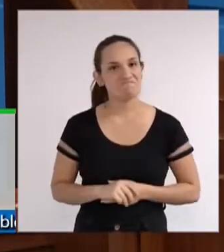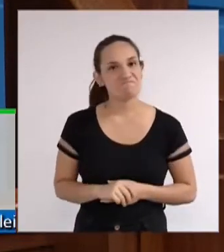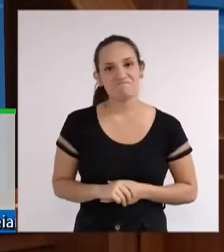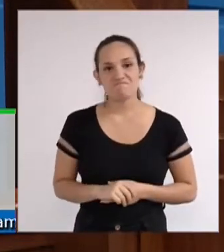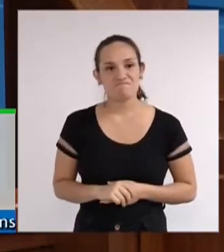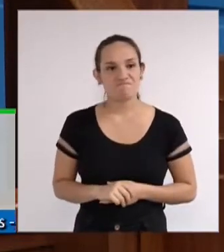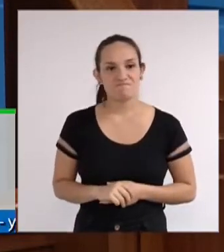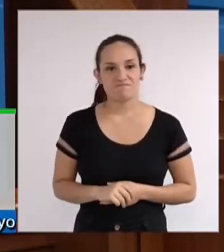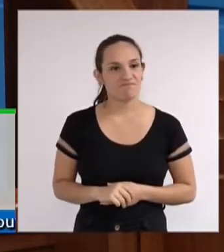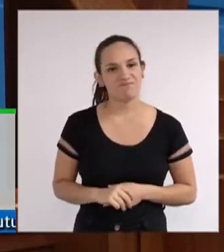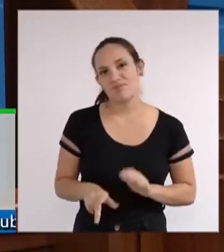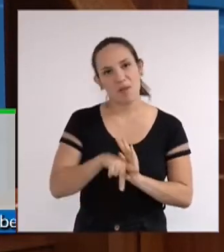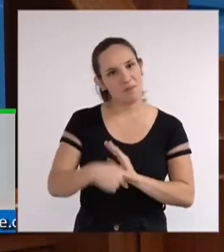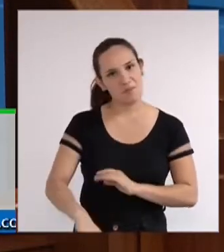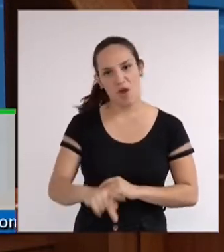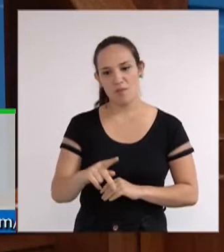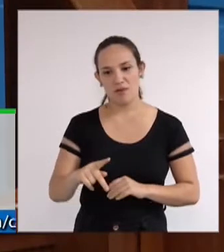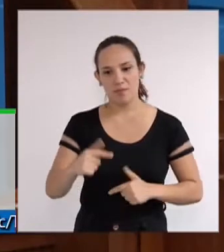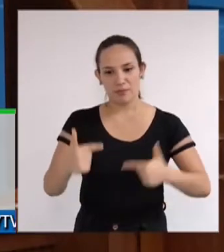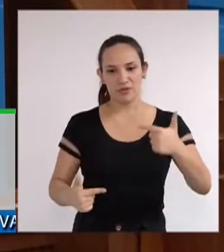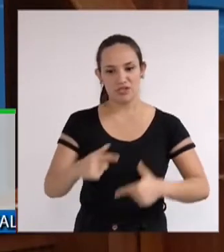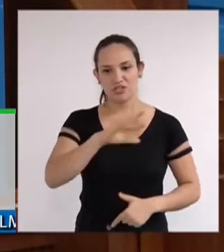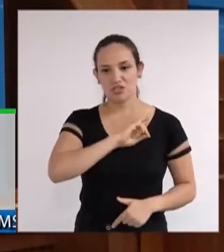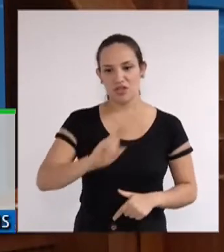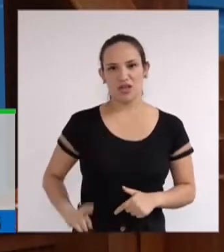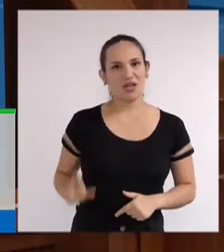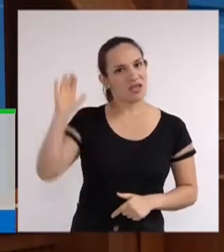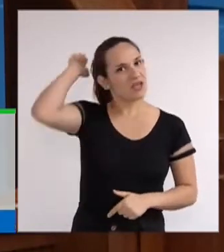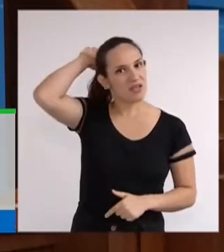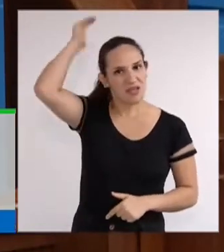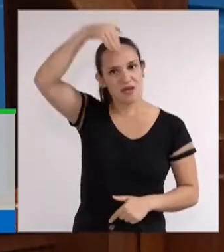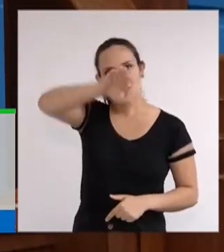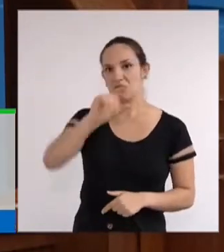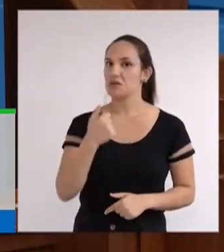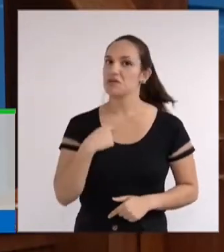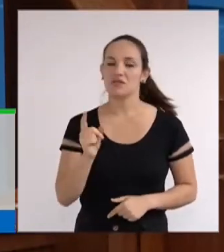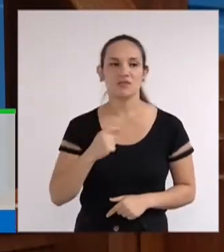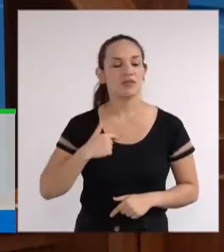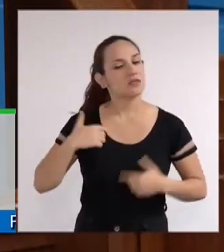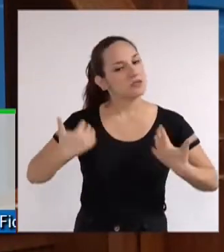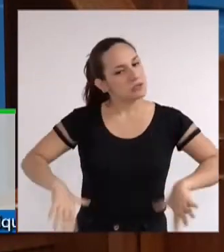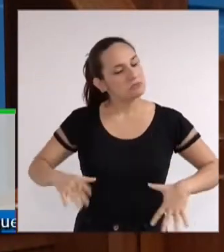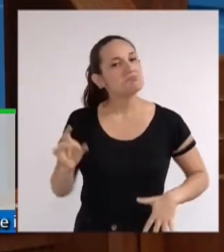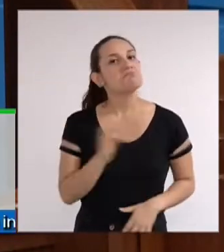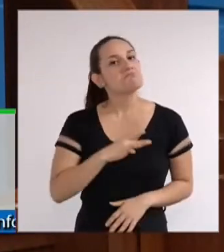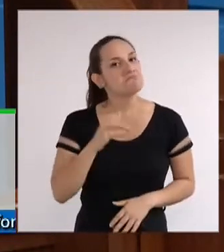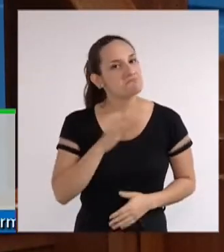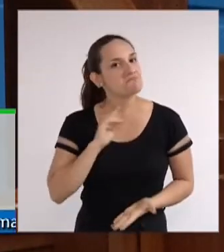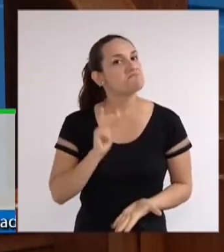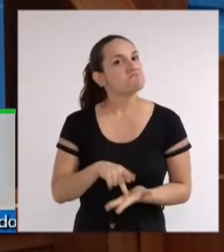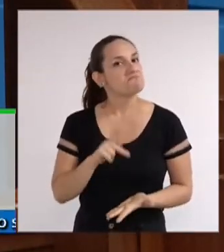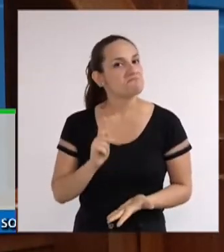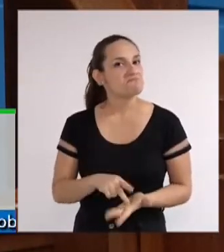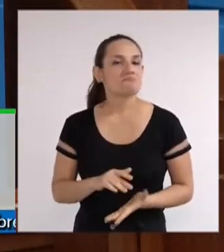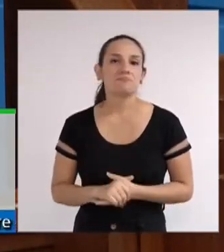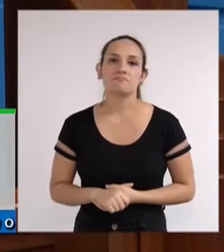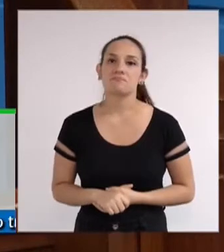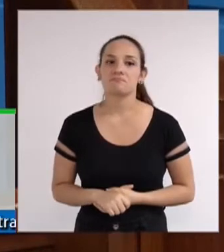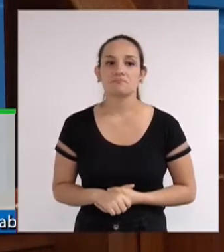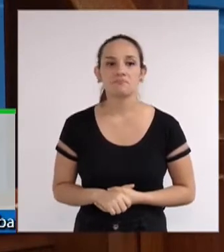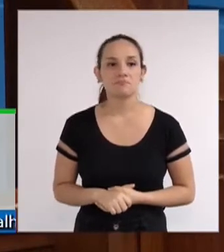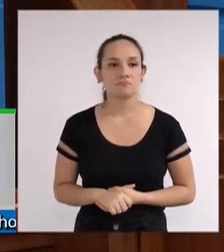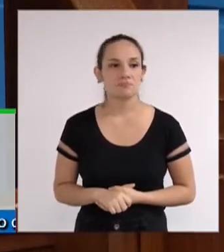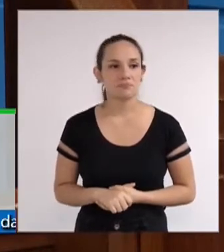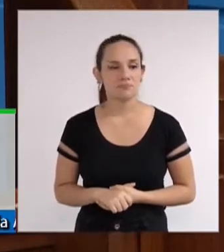E não é republicano. E me apavora a possibilidade de seguirmos nesse sistema, de que